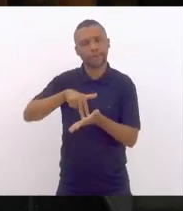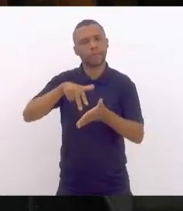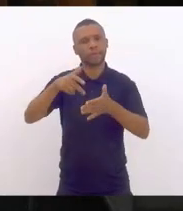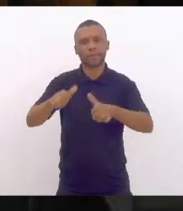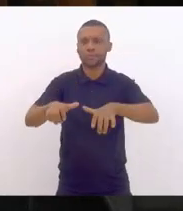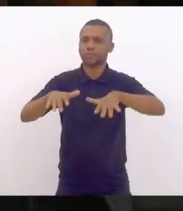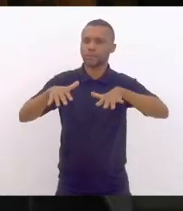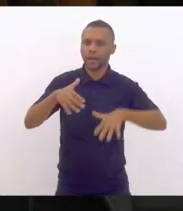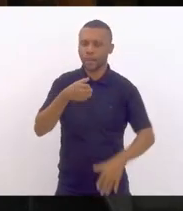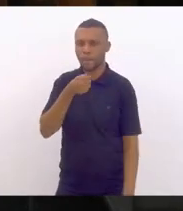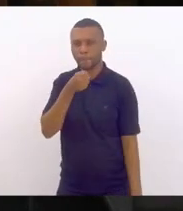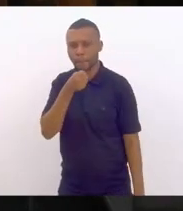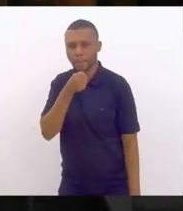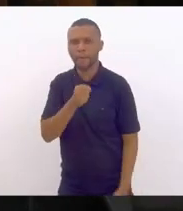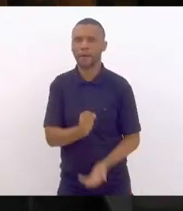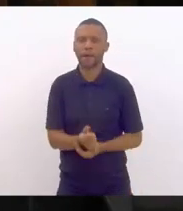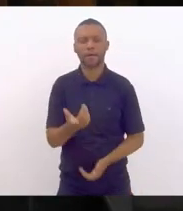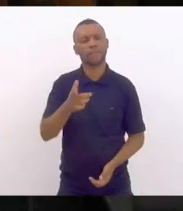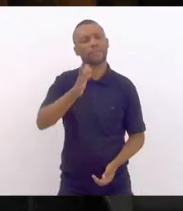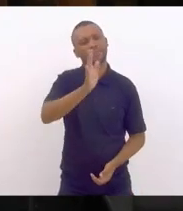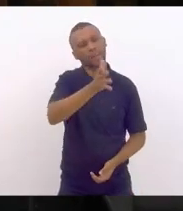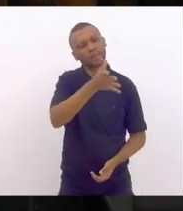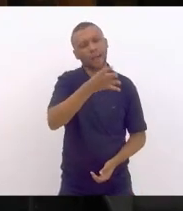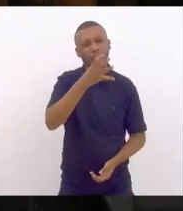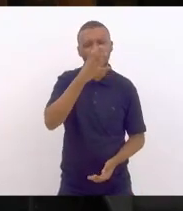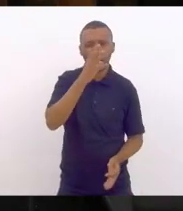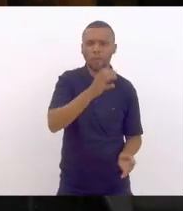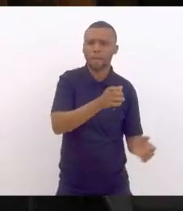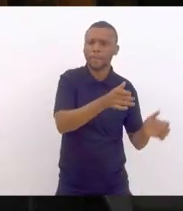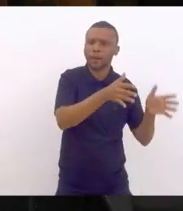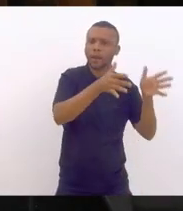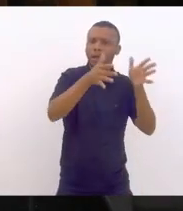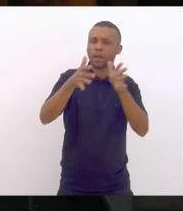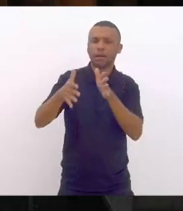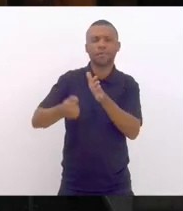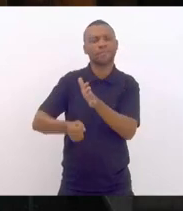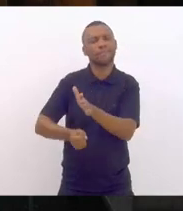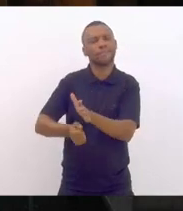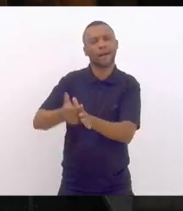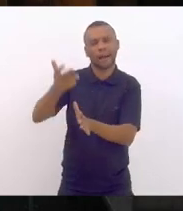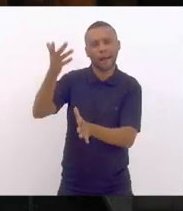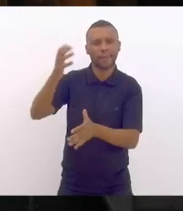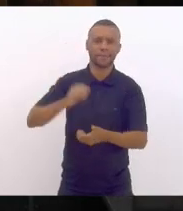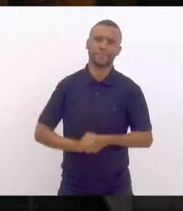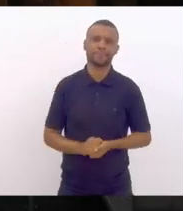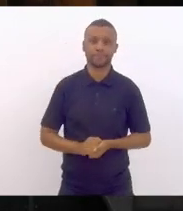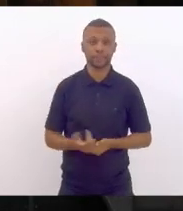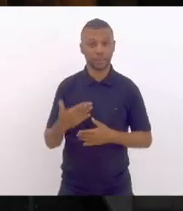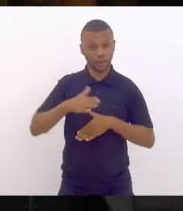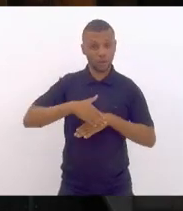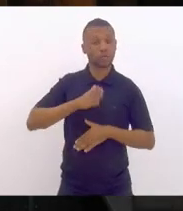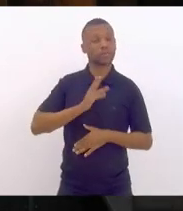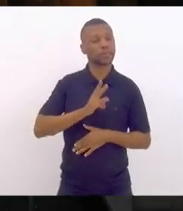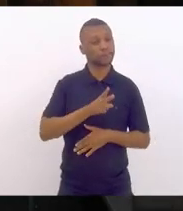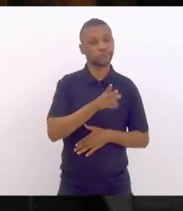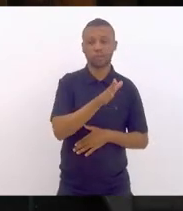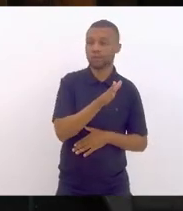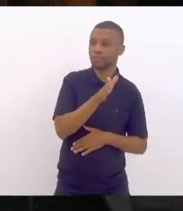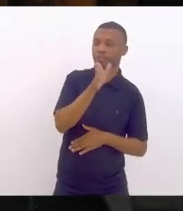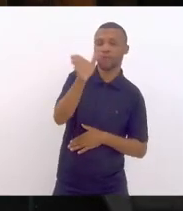e o senhor já ouviu diversas delas sempre que eu vou as ruas